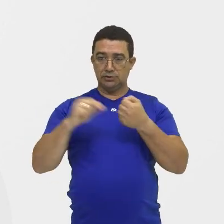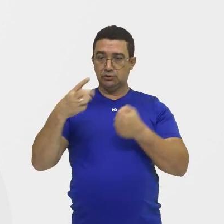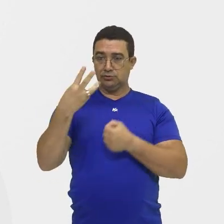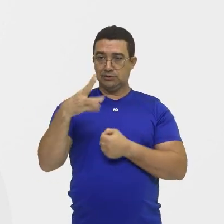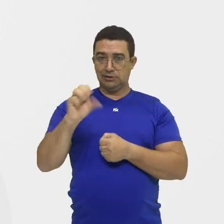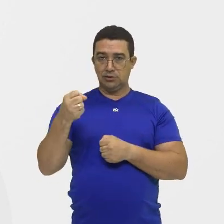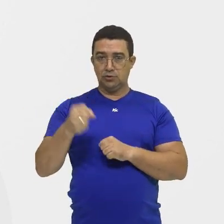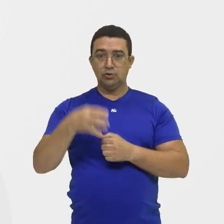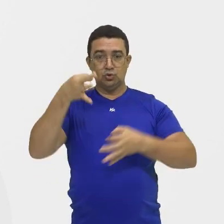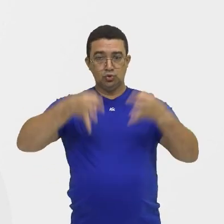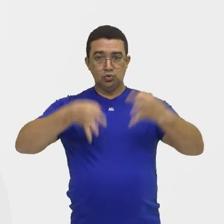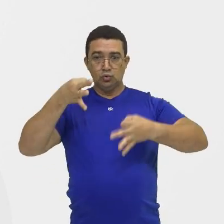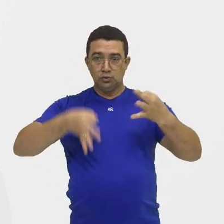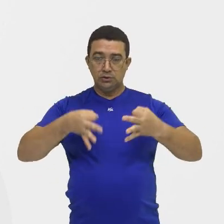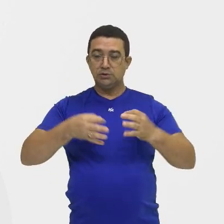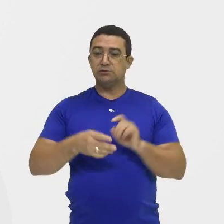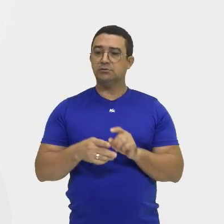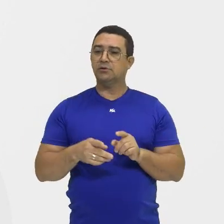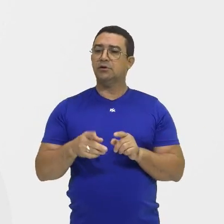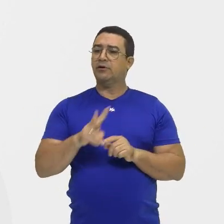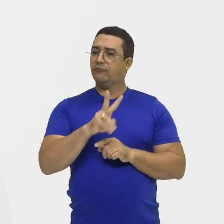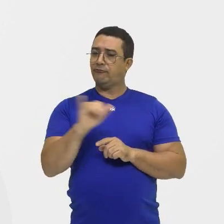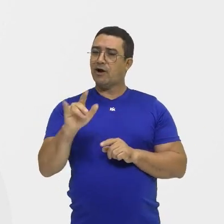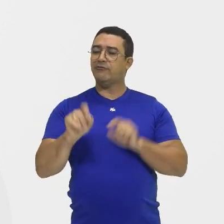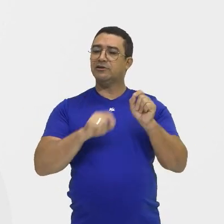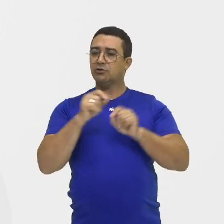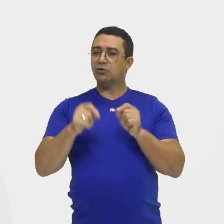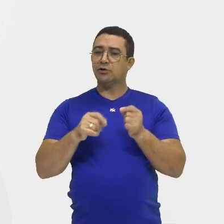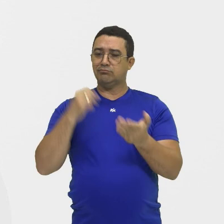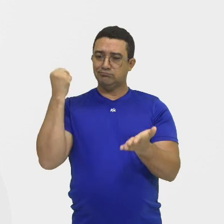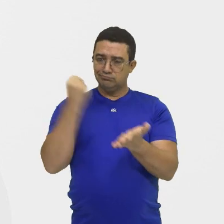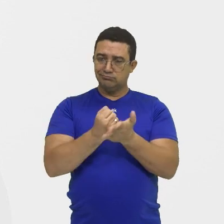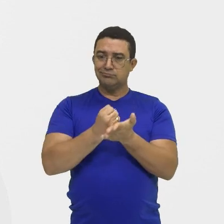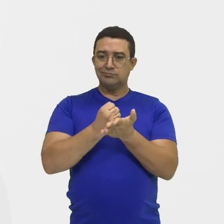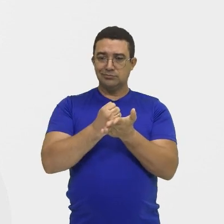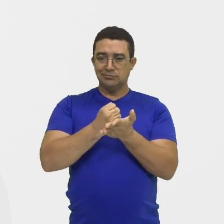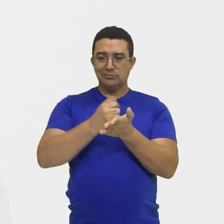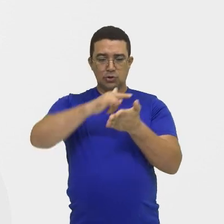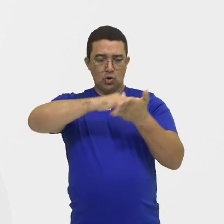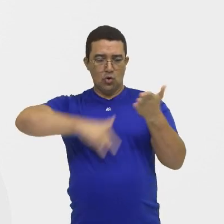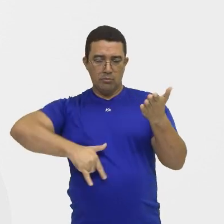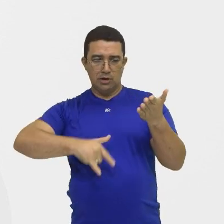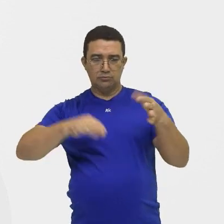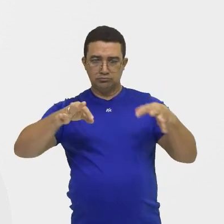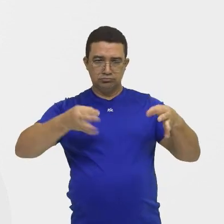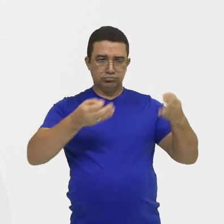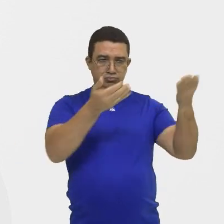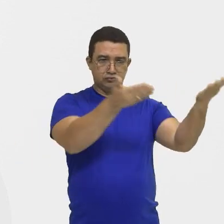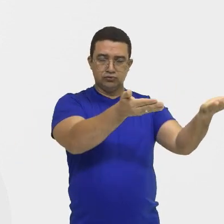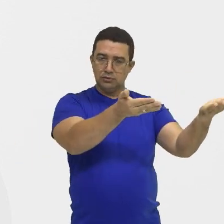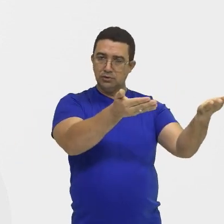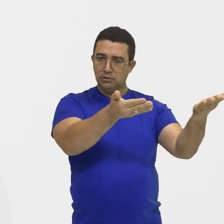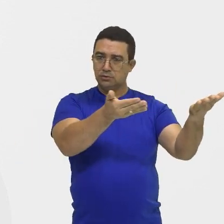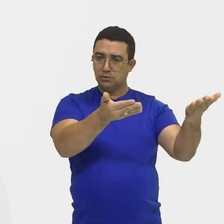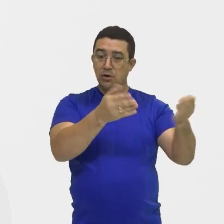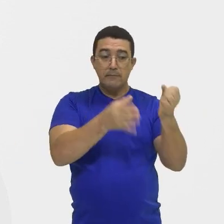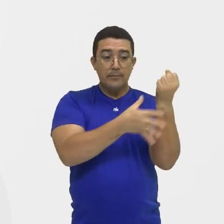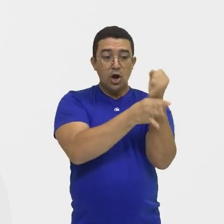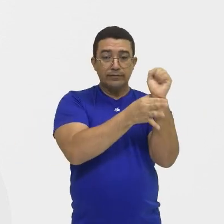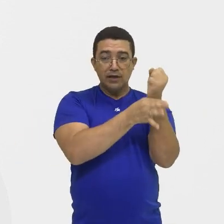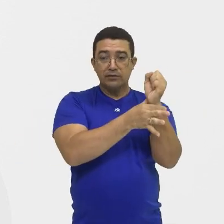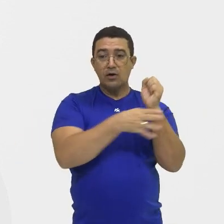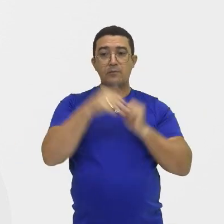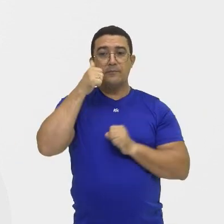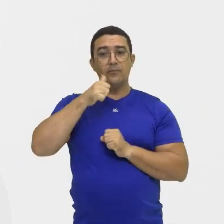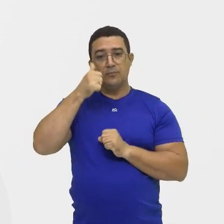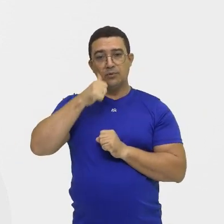quê? Que o juiz competente providenciará o registro da medida protetiva de urgência, tá?